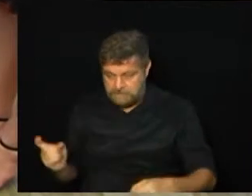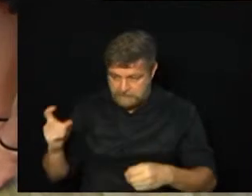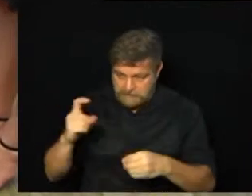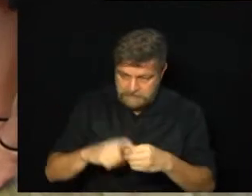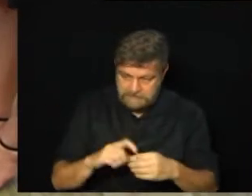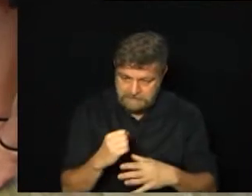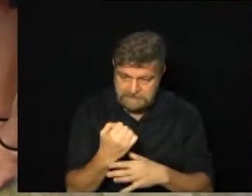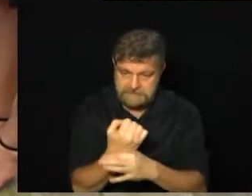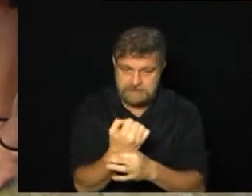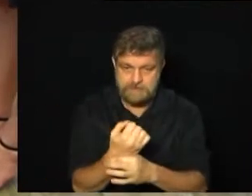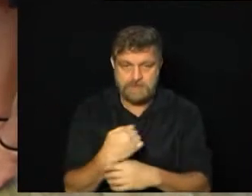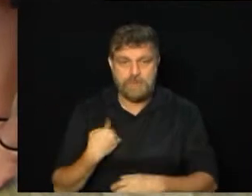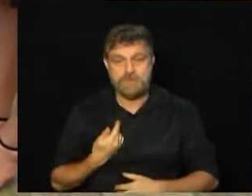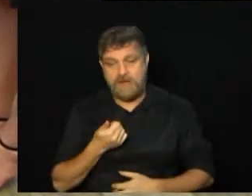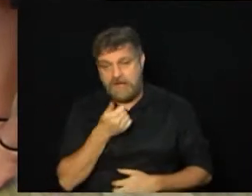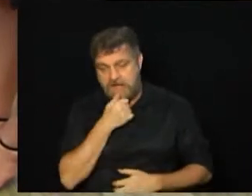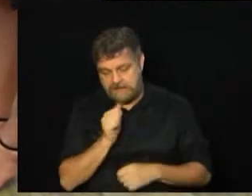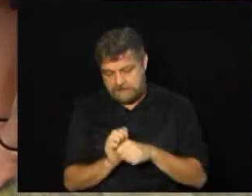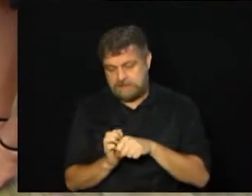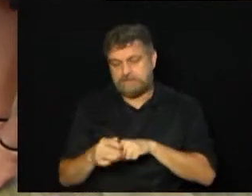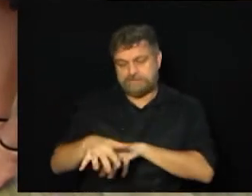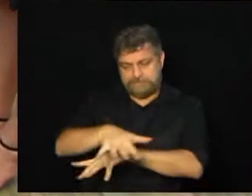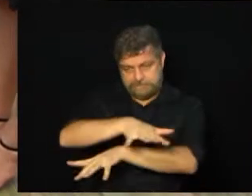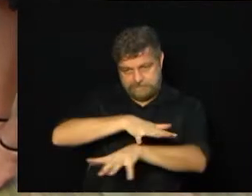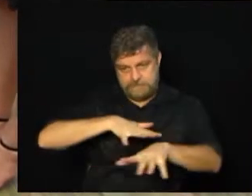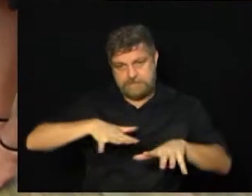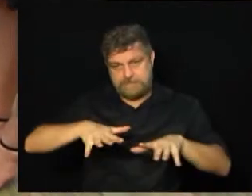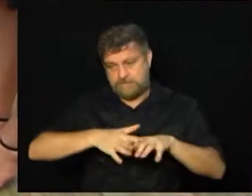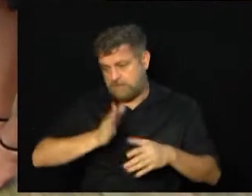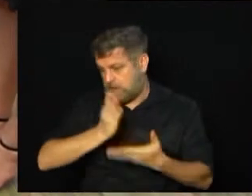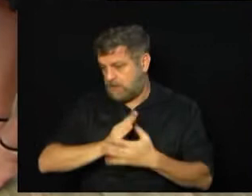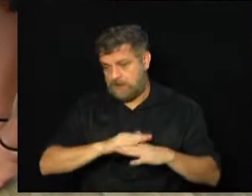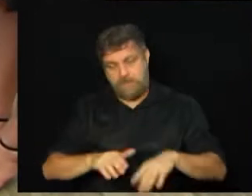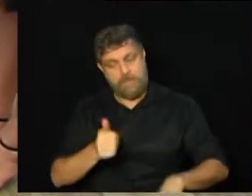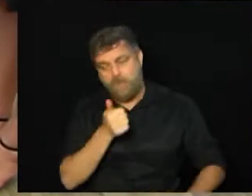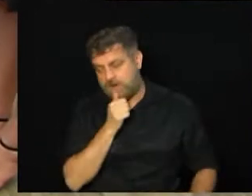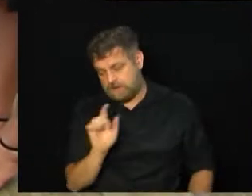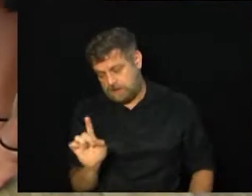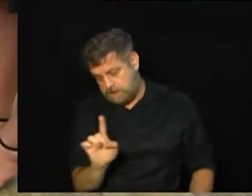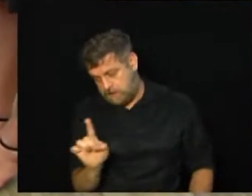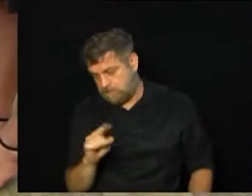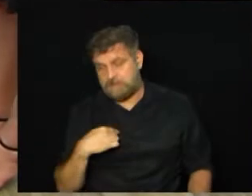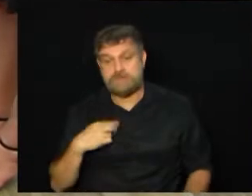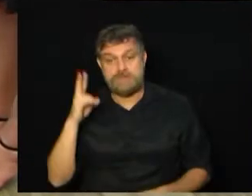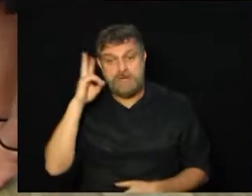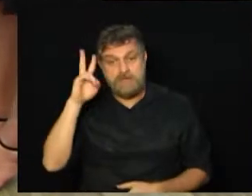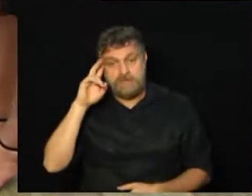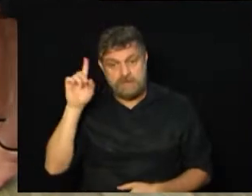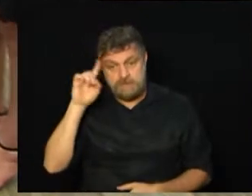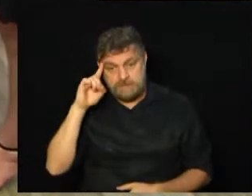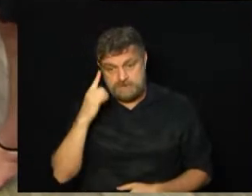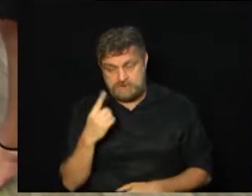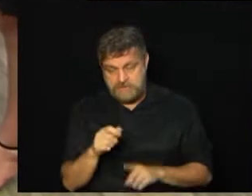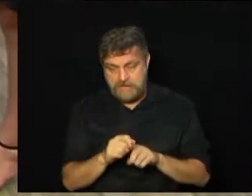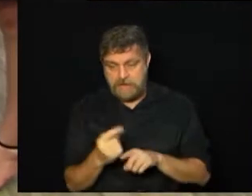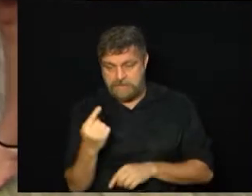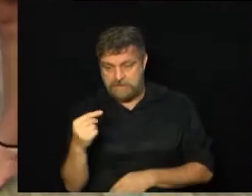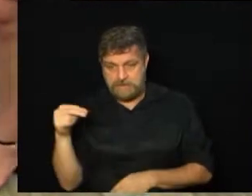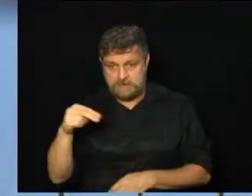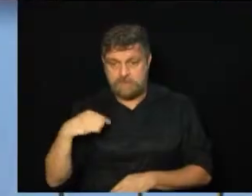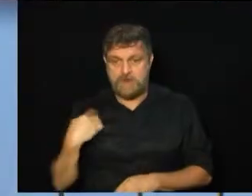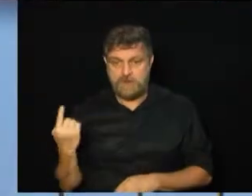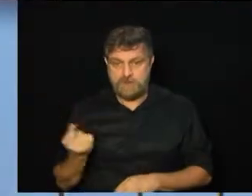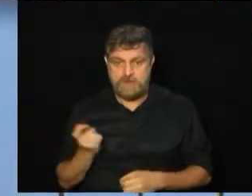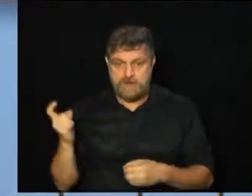segura, porque nós ainda estamos vivendo a pandemia da Covid-19. E a gente lembra que desde o dia 1º nós retornamos também com